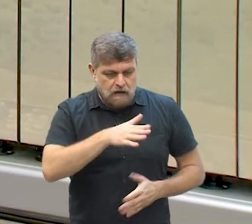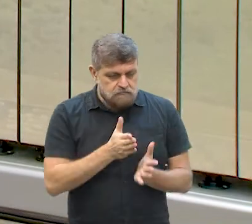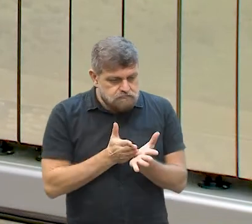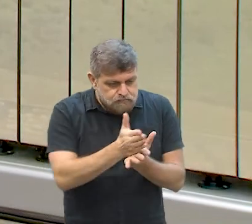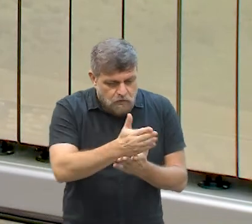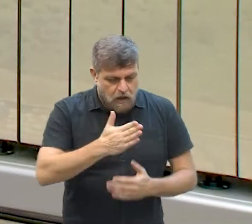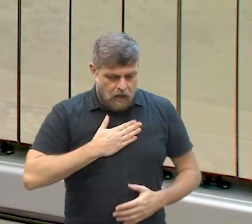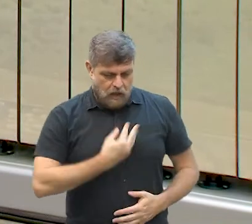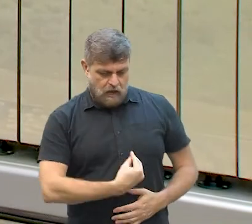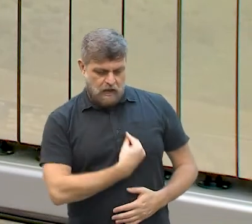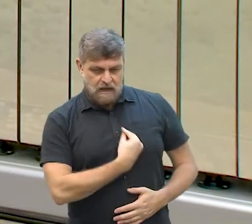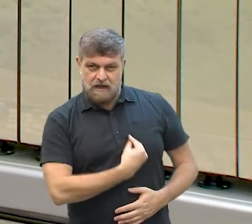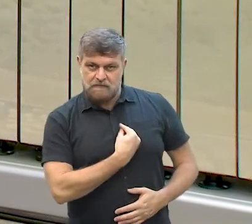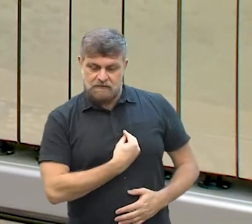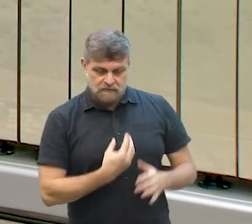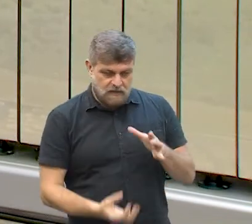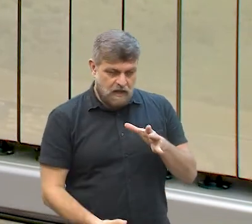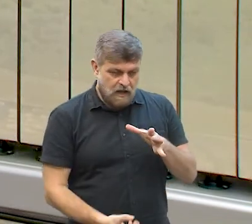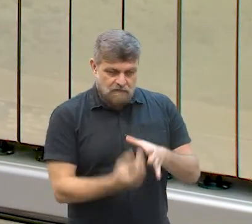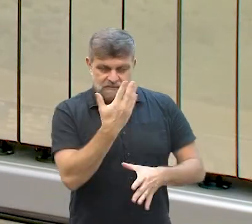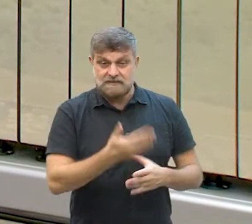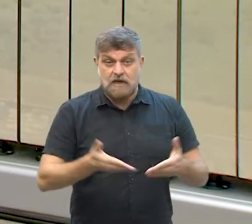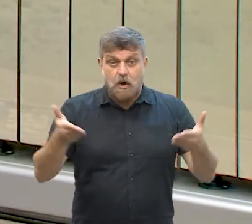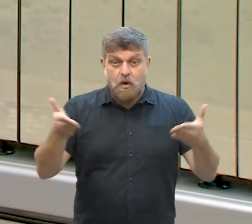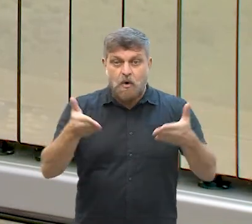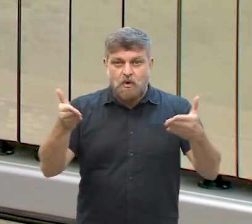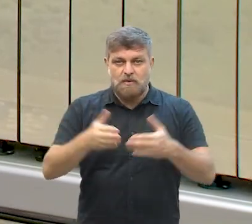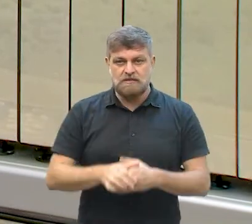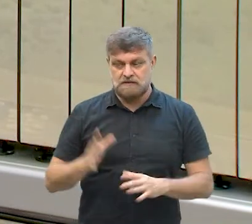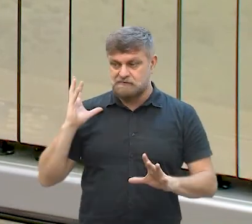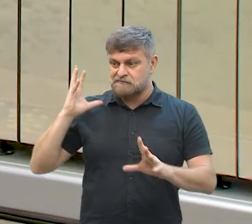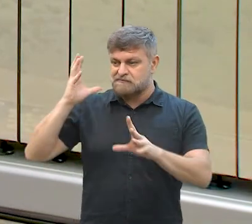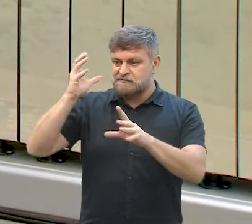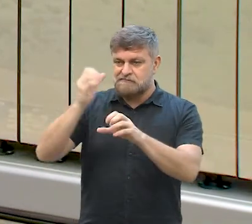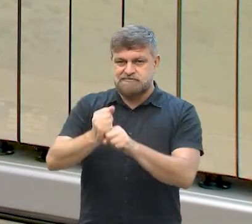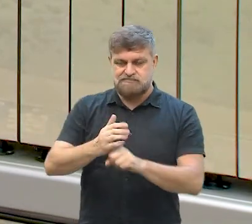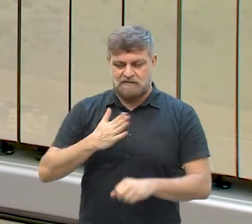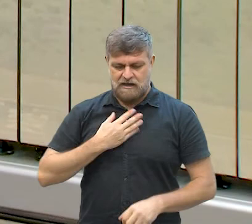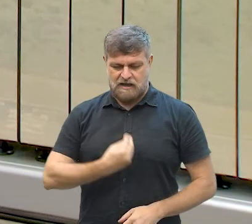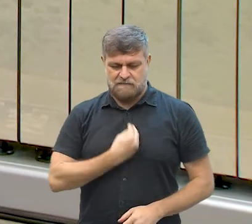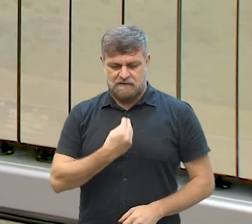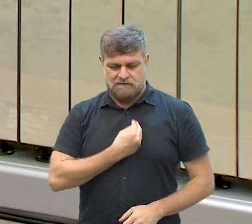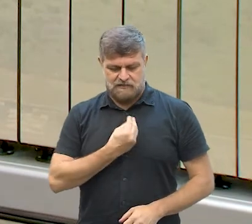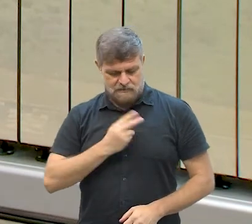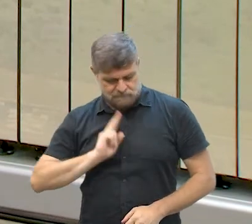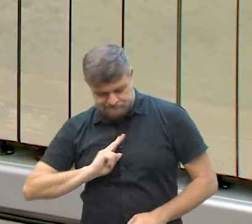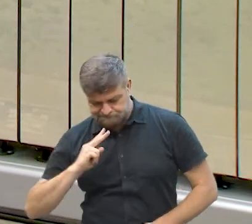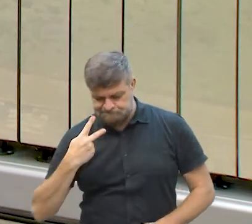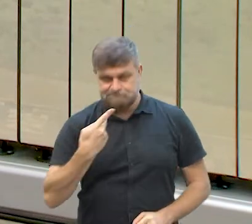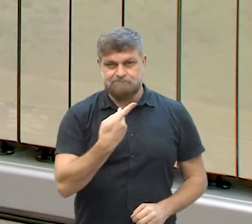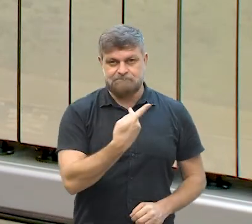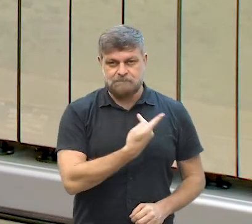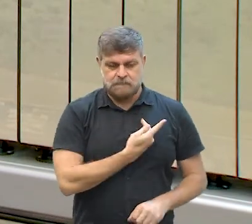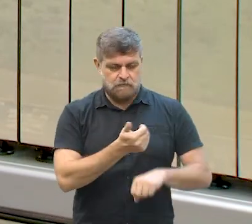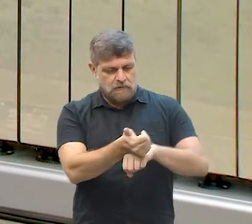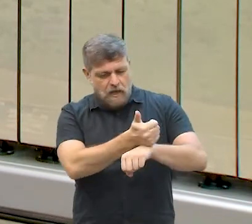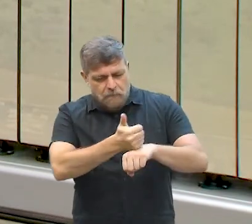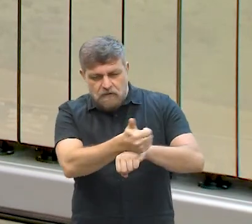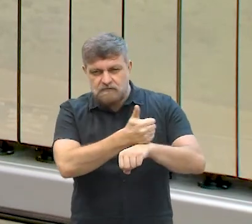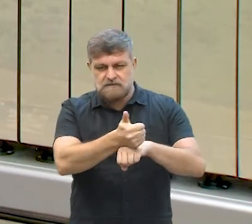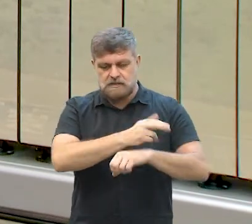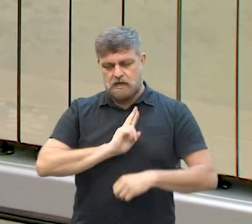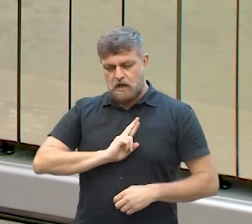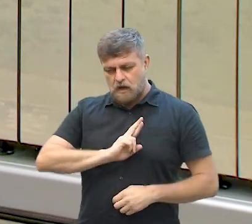se abrindo, vários fatos foram acontecendo na minha vida, né, e hoje, né, fez uma transformação na minha vida,